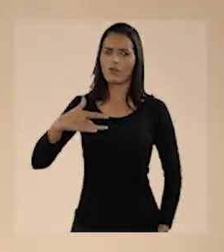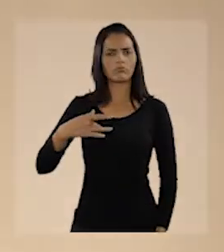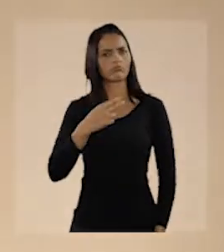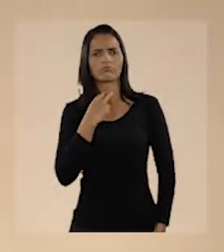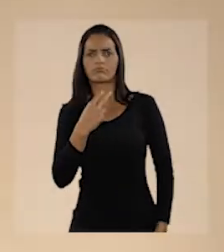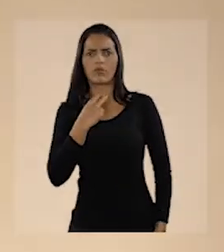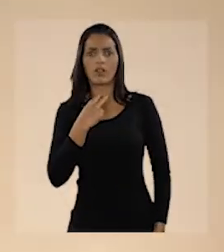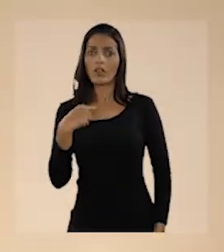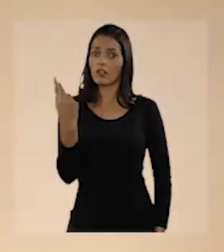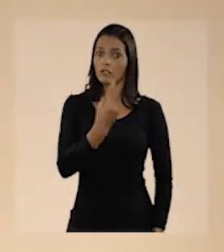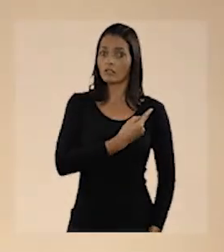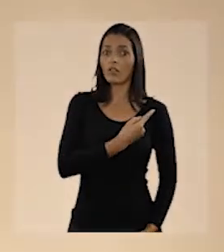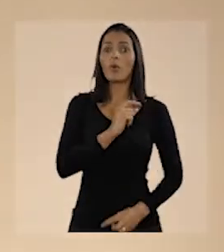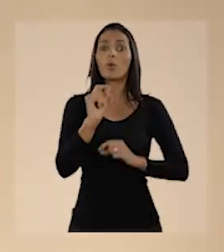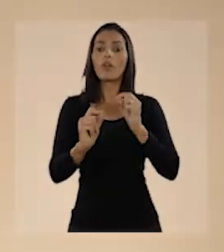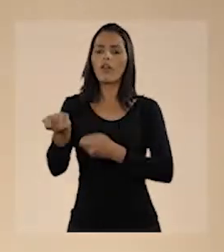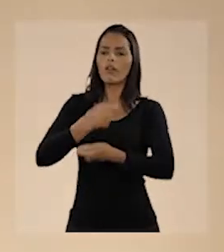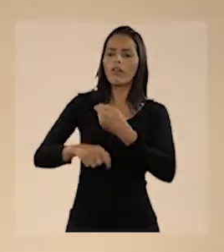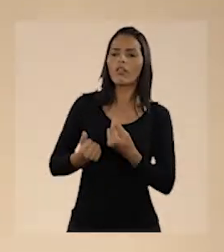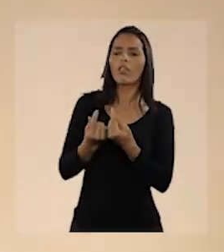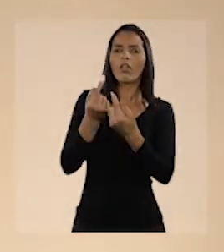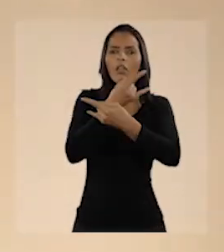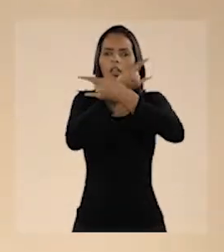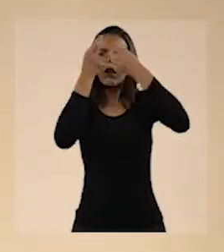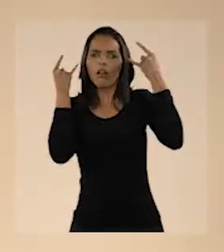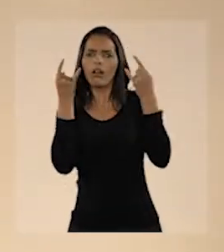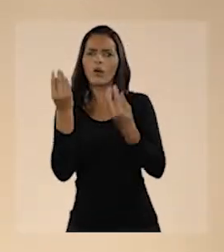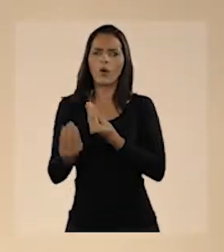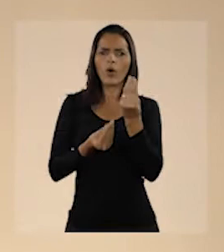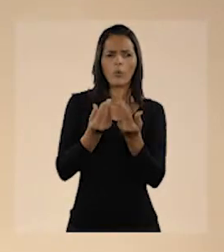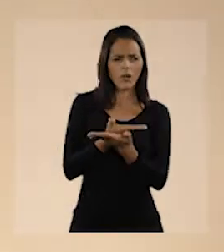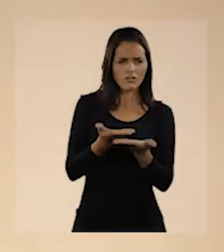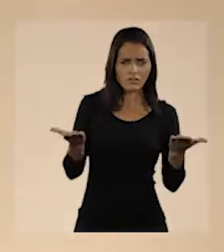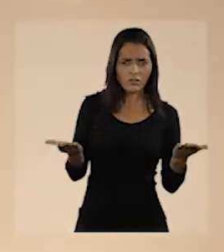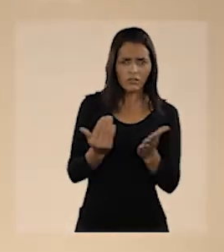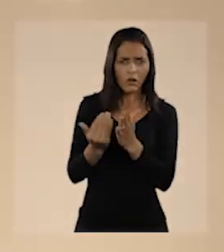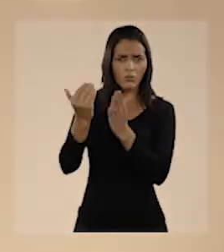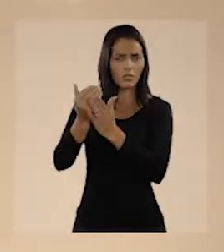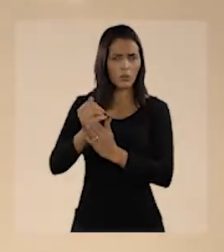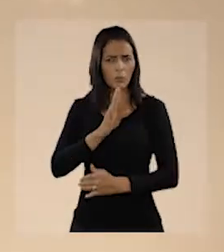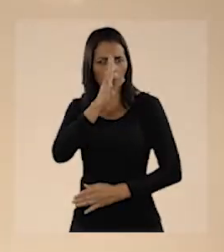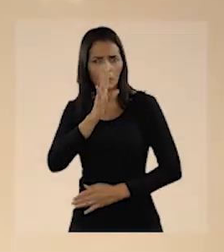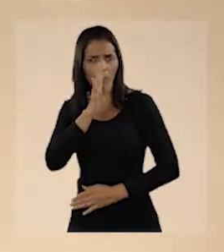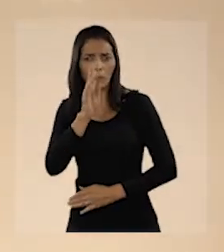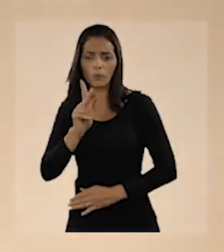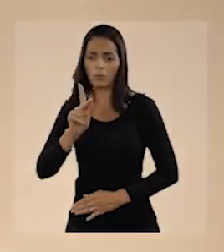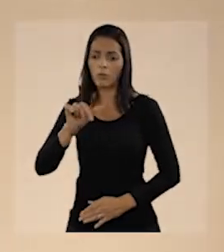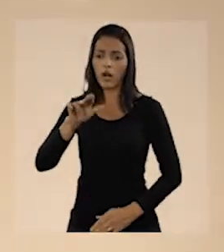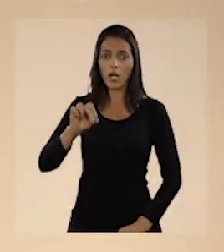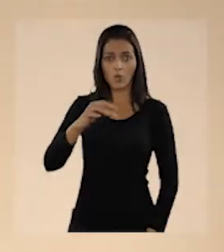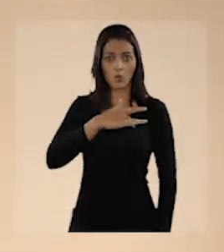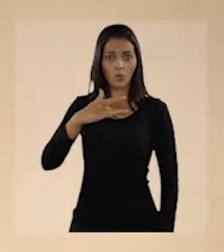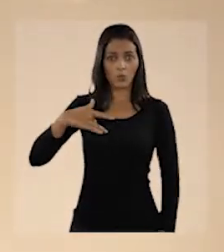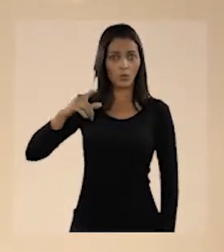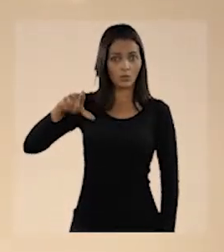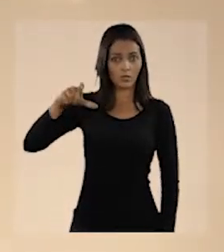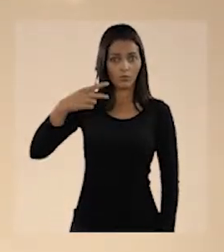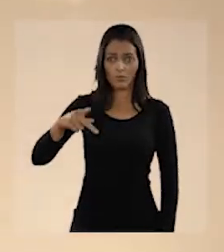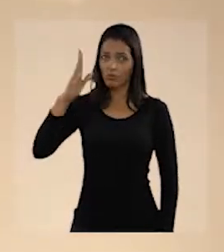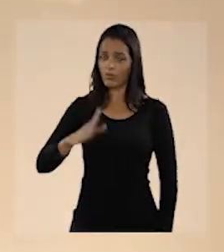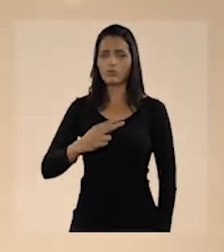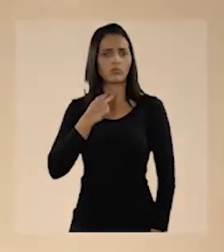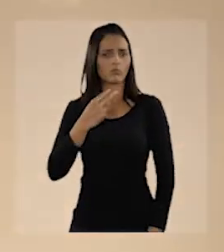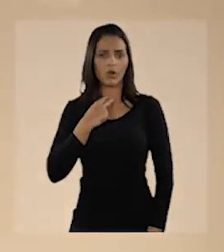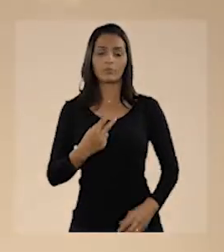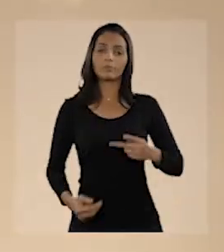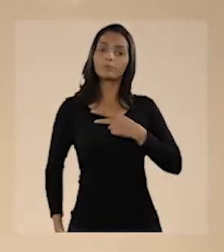criar obstáculos à prestação de serviço de saúde. Nós não podemos ter uma mercantilização desta forma